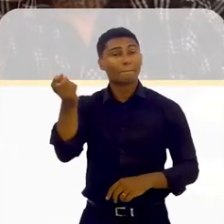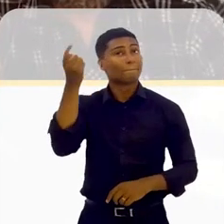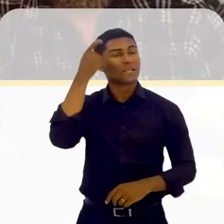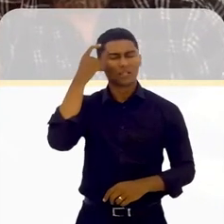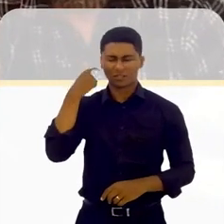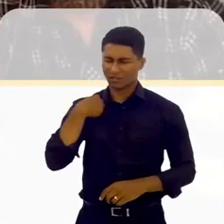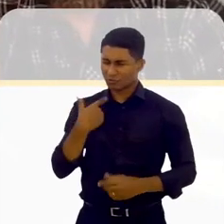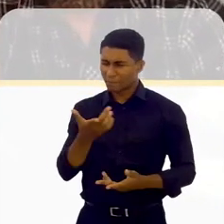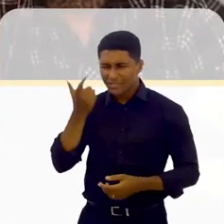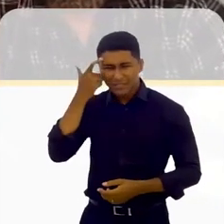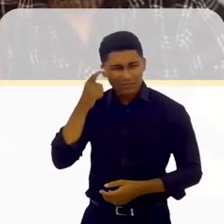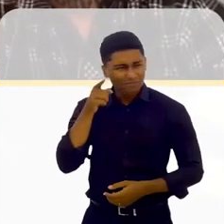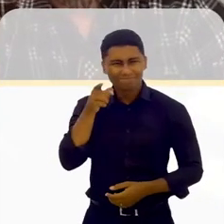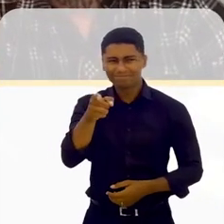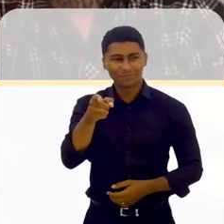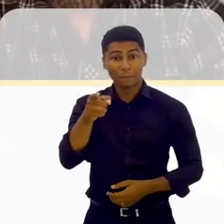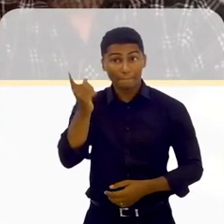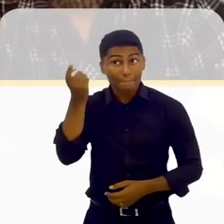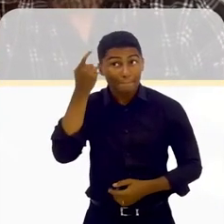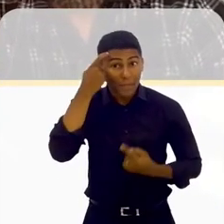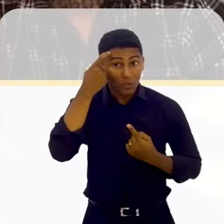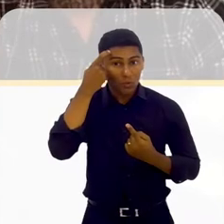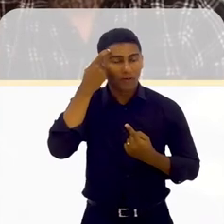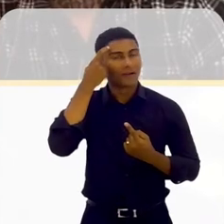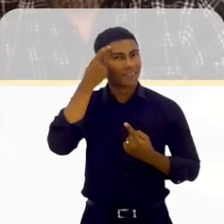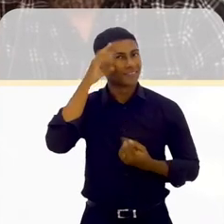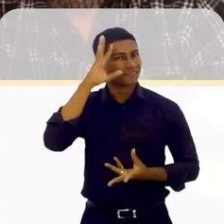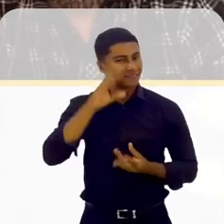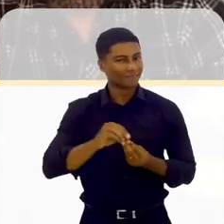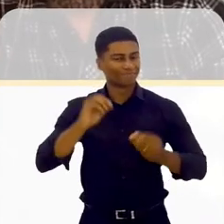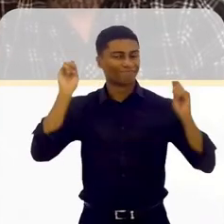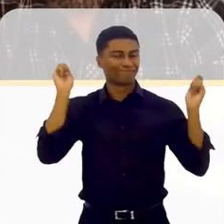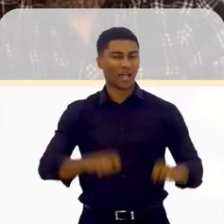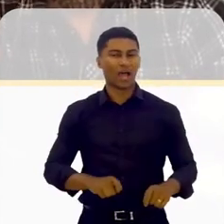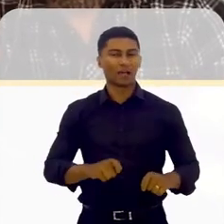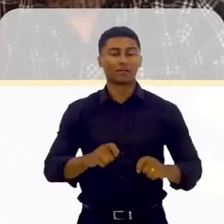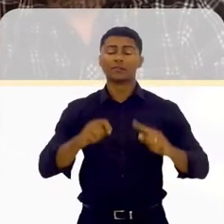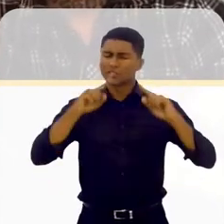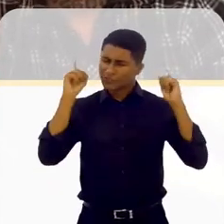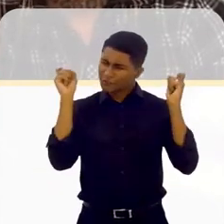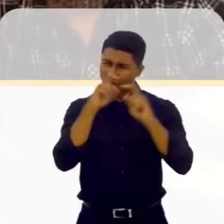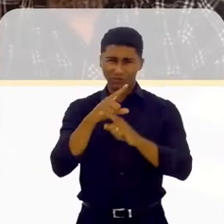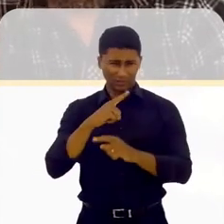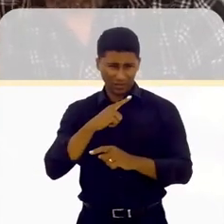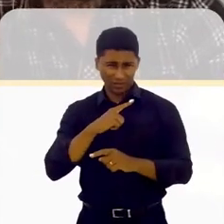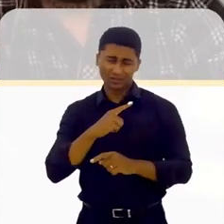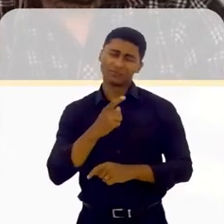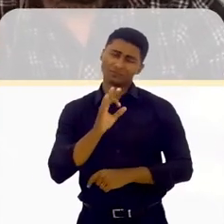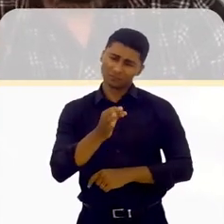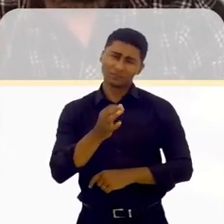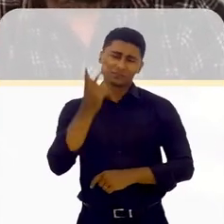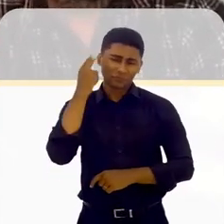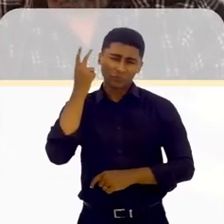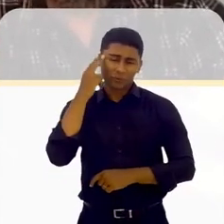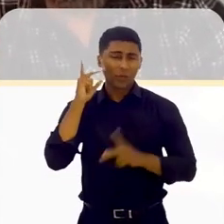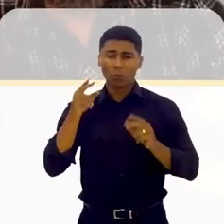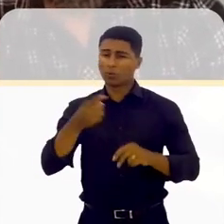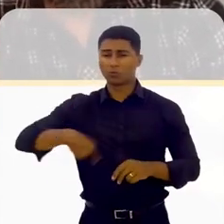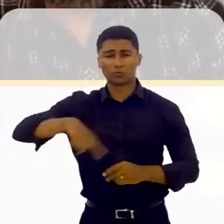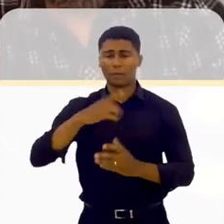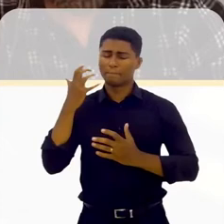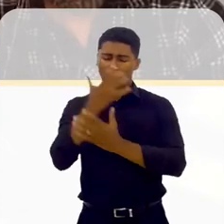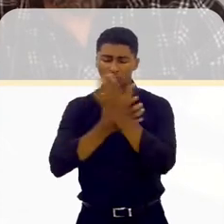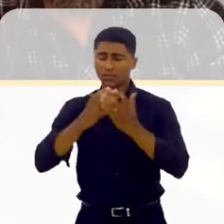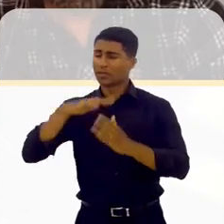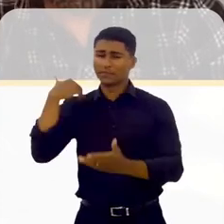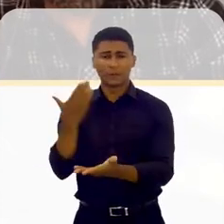fazer isso. Se você já pensou, é porque você tem a capacidade de fazer. Tem dificuldade? Tudo tem sua limitação, igual a Tudo vai gente ter. teve na música. Tem